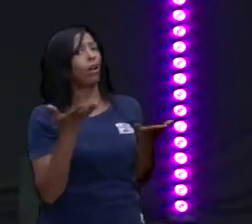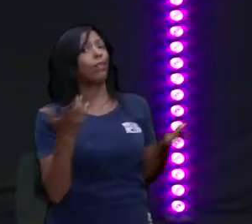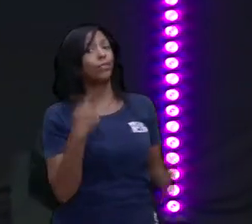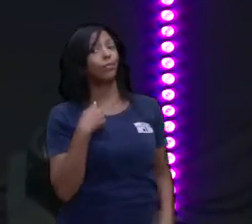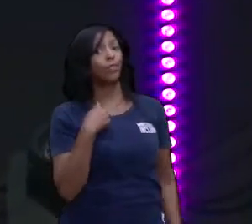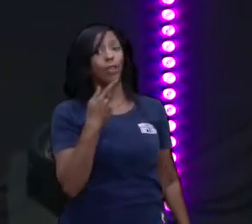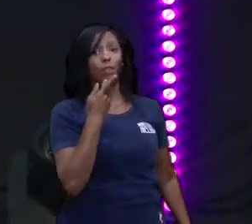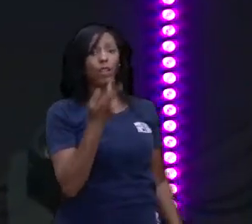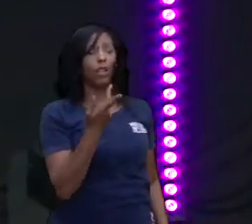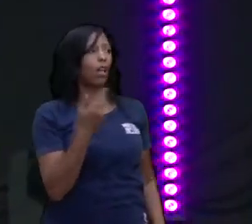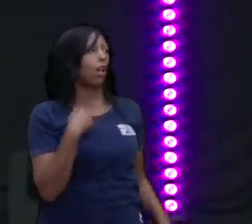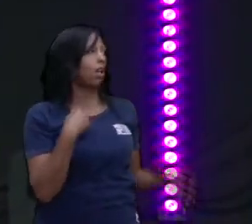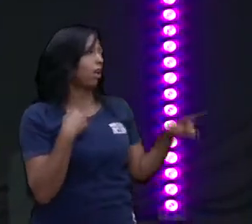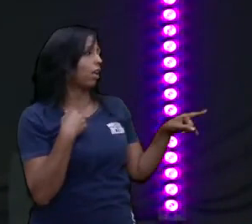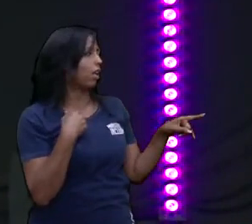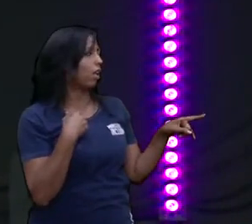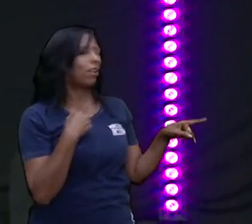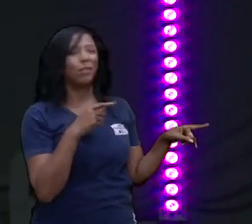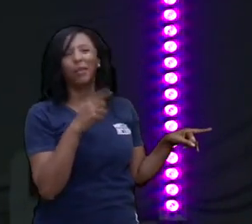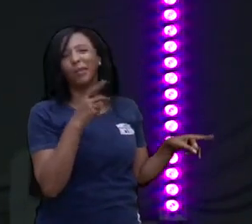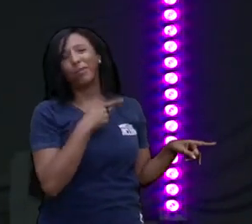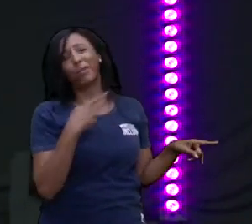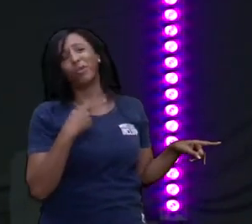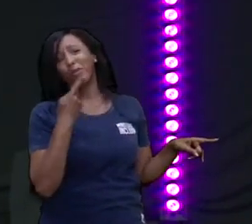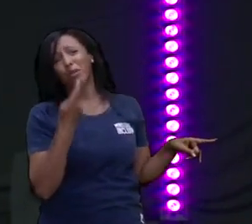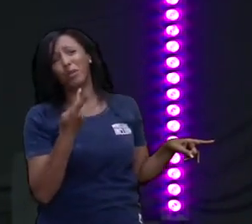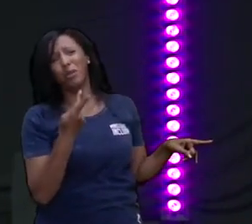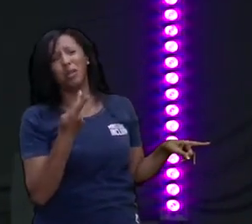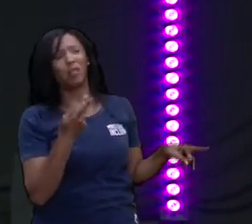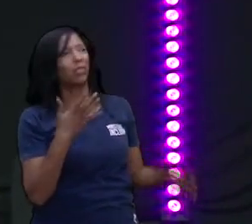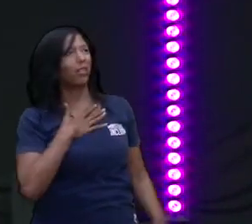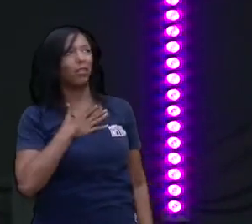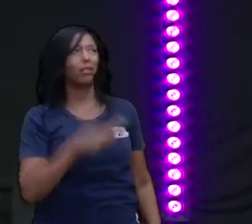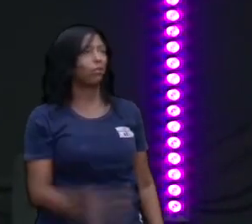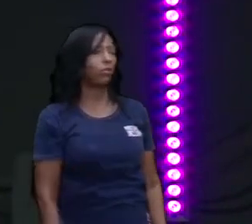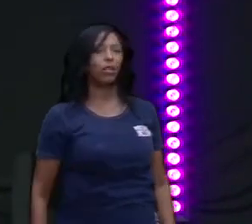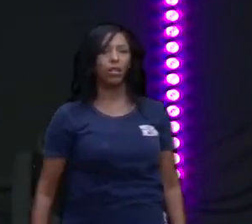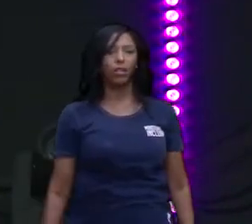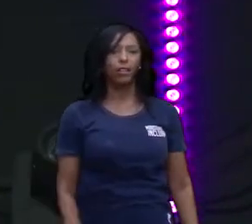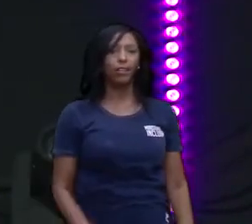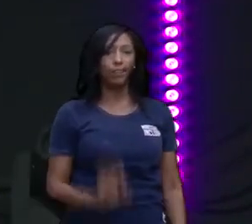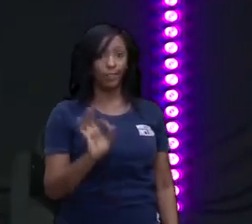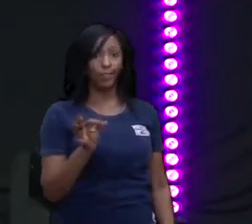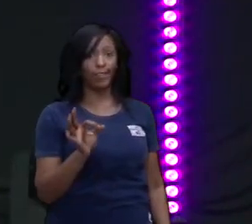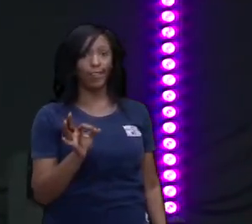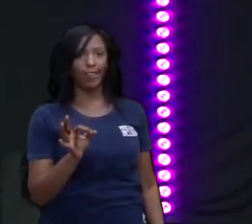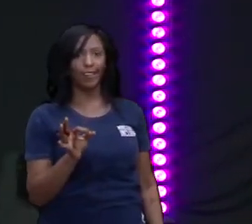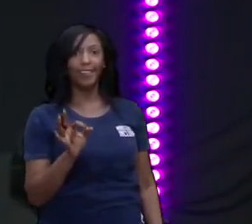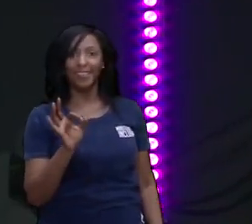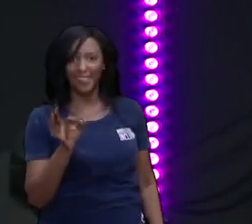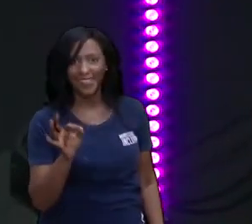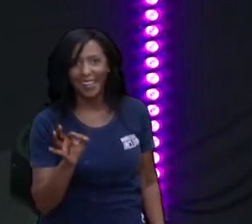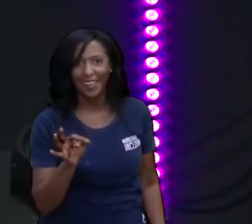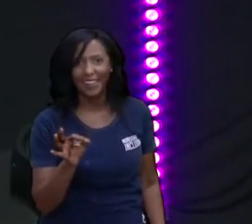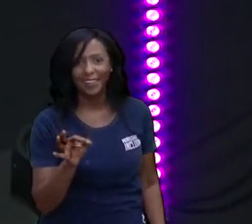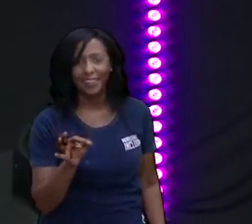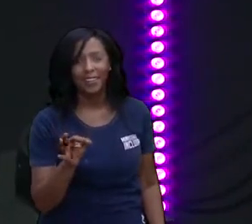não gostei que ele falou isso porque sim ou não eu acho que não né hoje não e se você tava aprontando